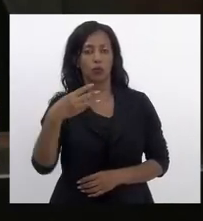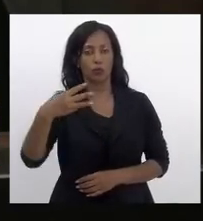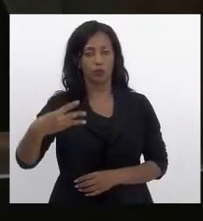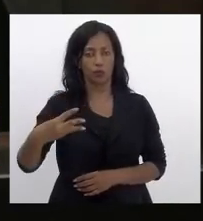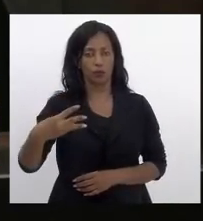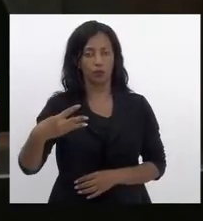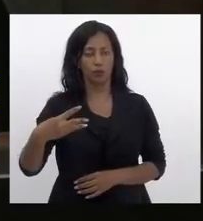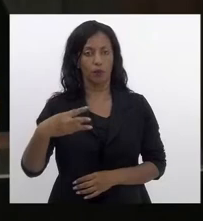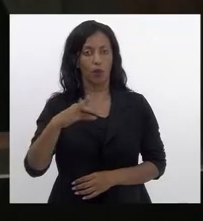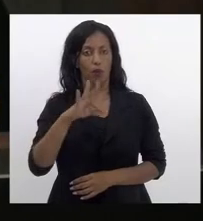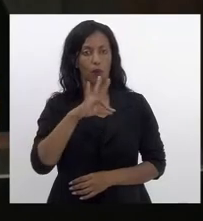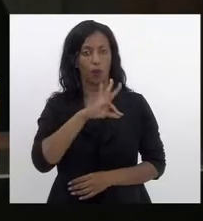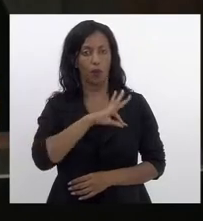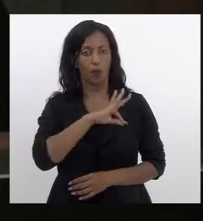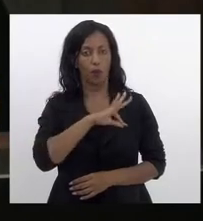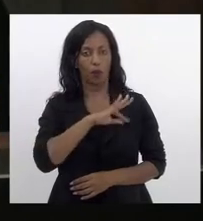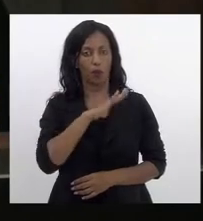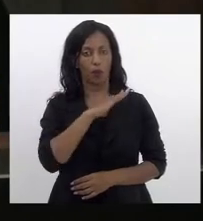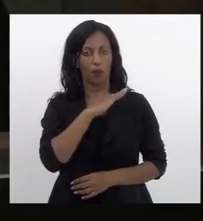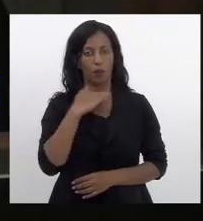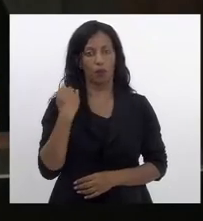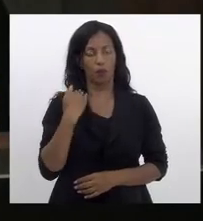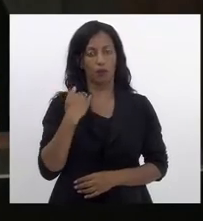3.643 policiais mortos.